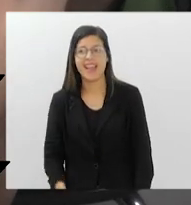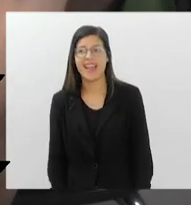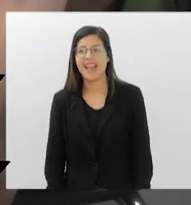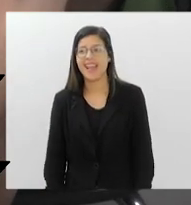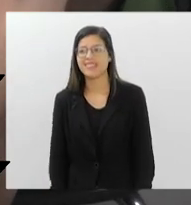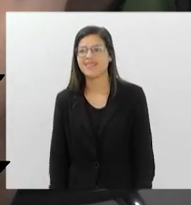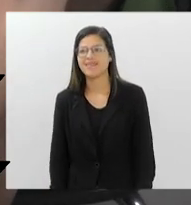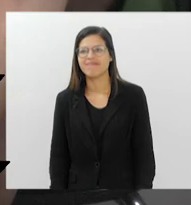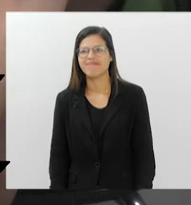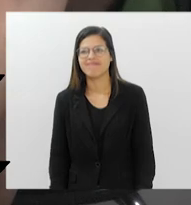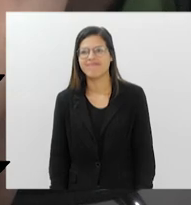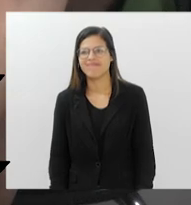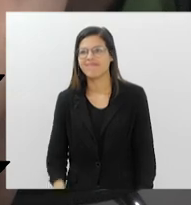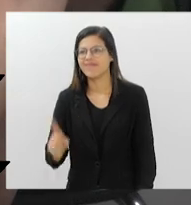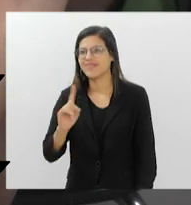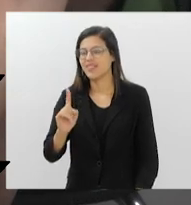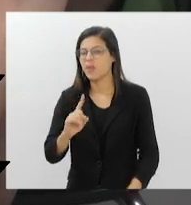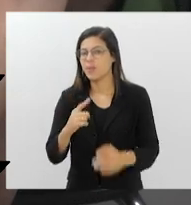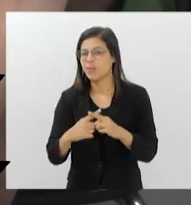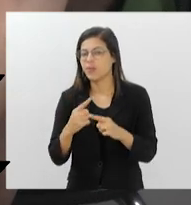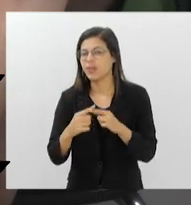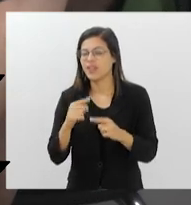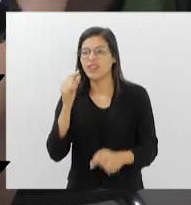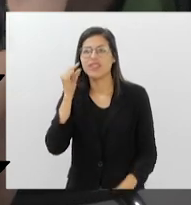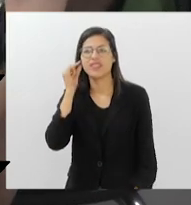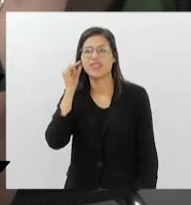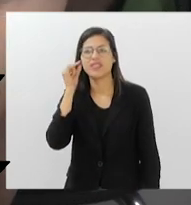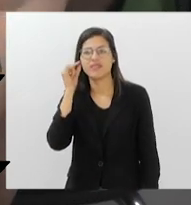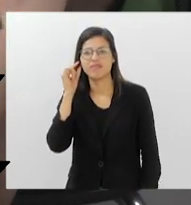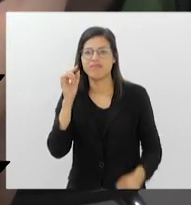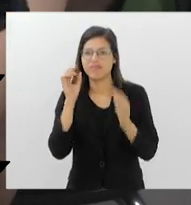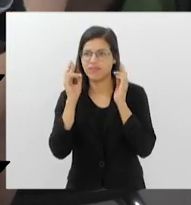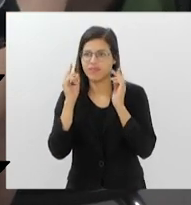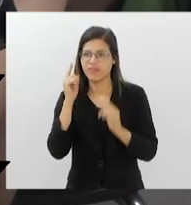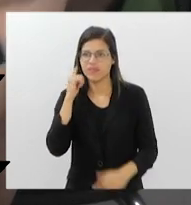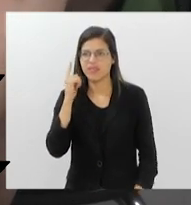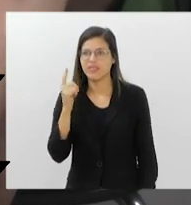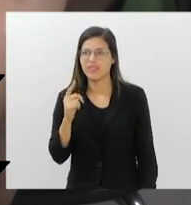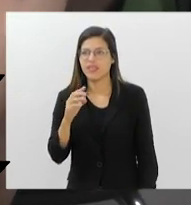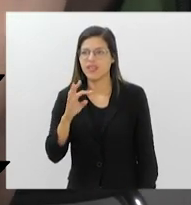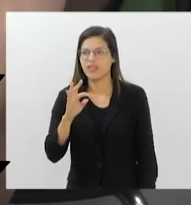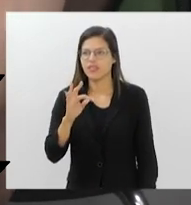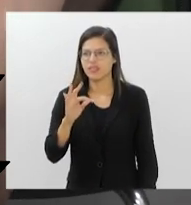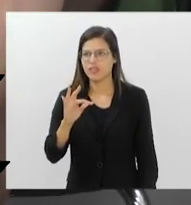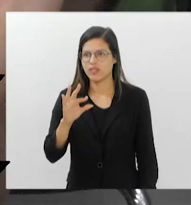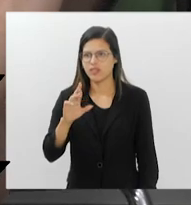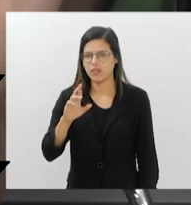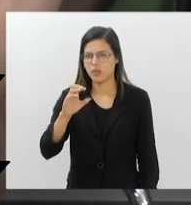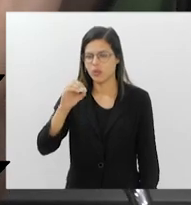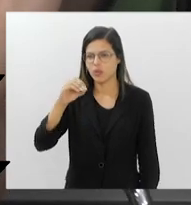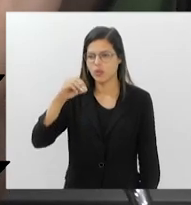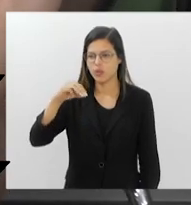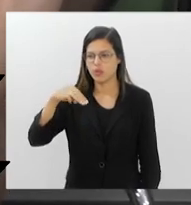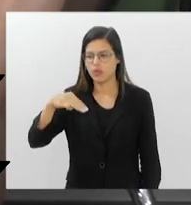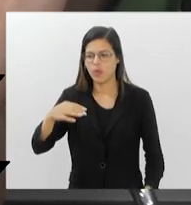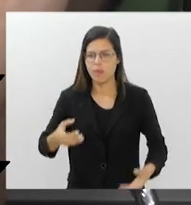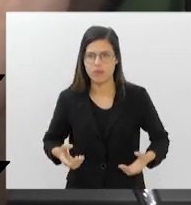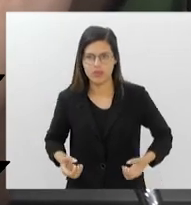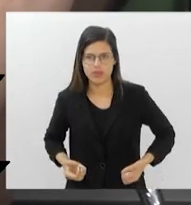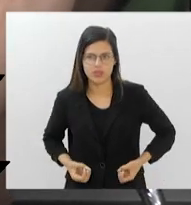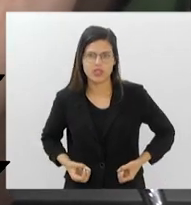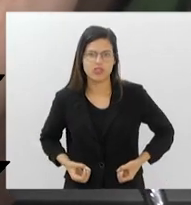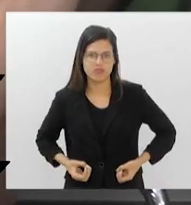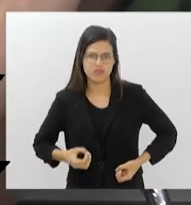orelha tem duas trompas Aliás o ser humano tem duas trompas a mulher né falópio e Eustáquio